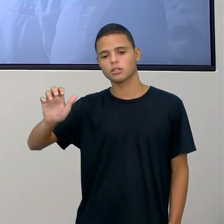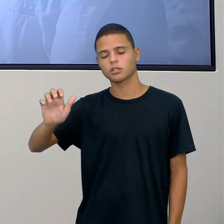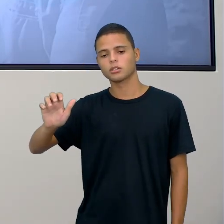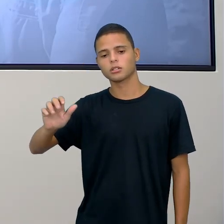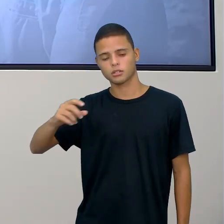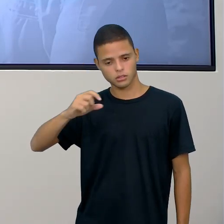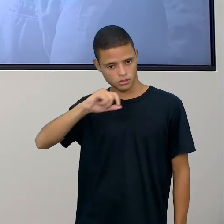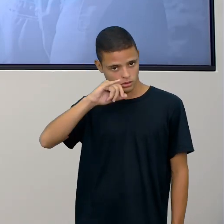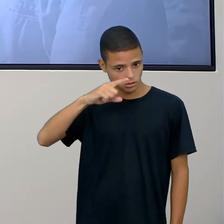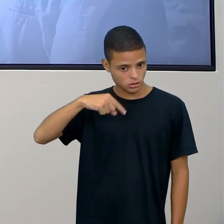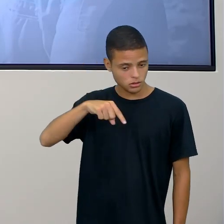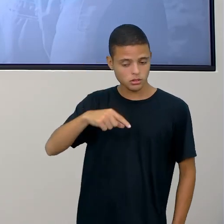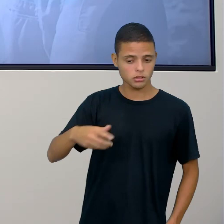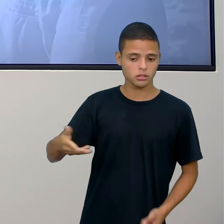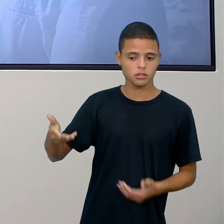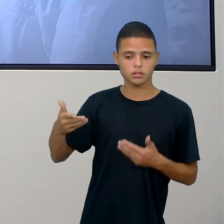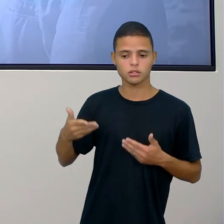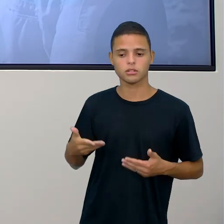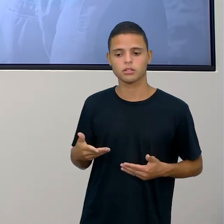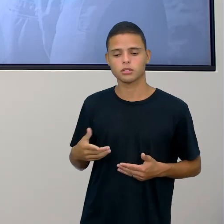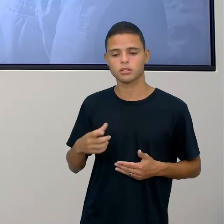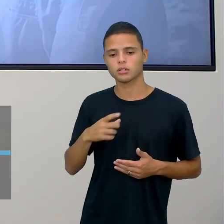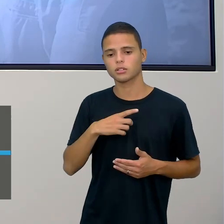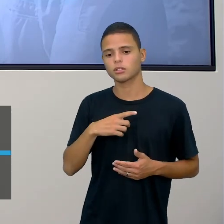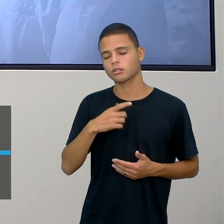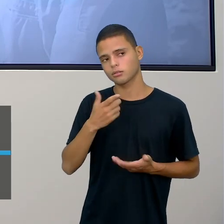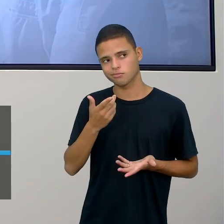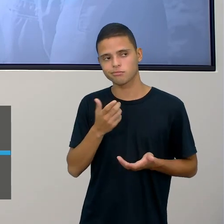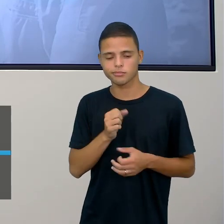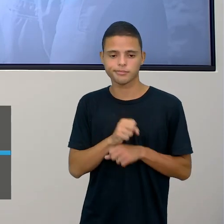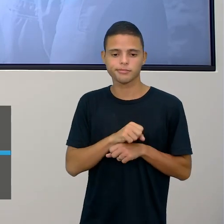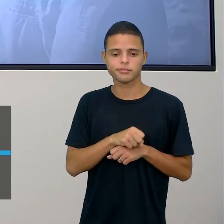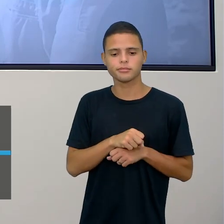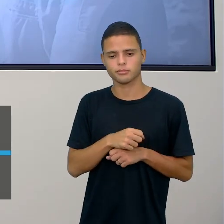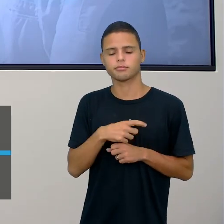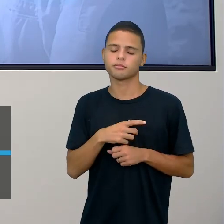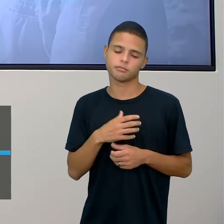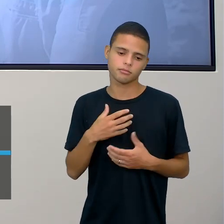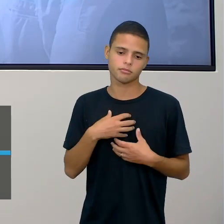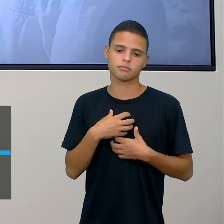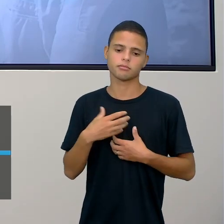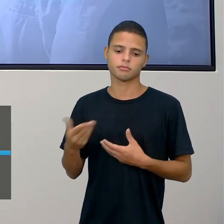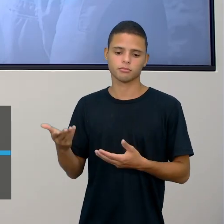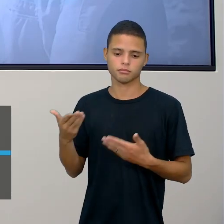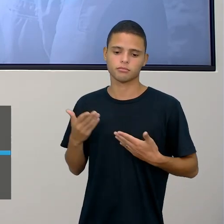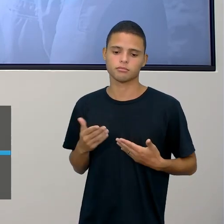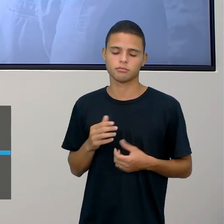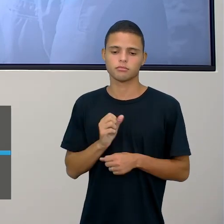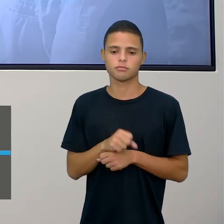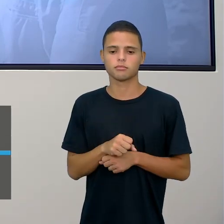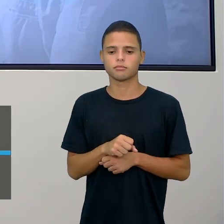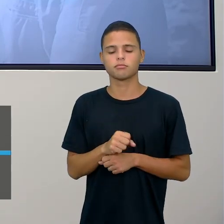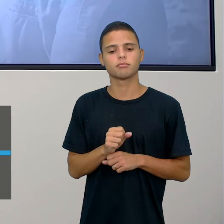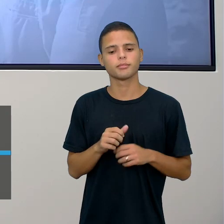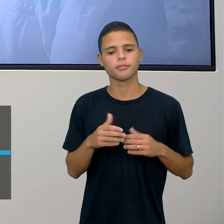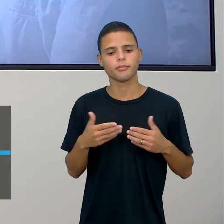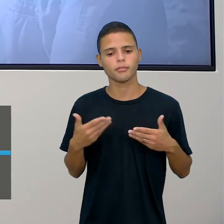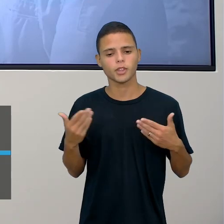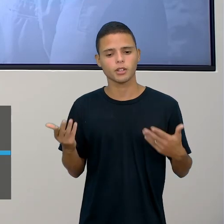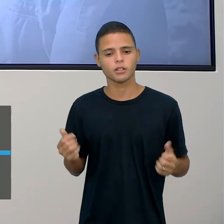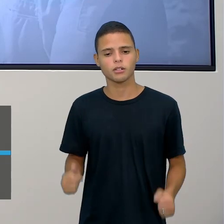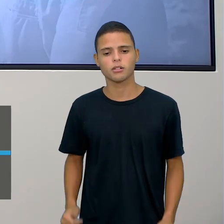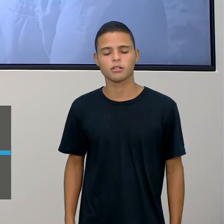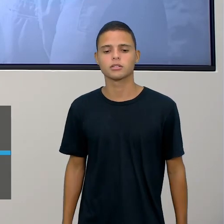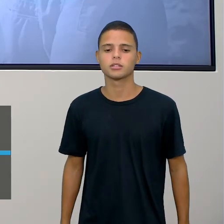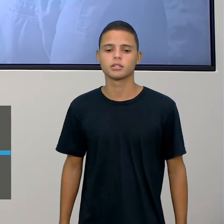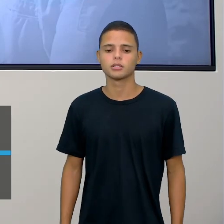somos hospitaleiros. Eu tendo a pensar que sim, que existe uma certa hospitalidade. Ou então se